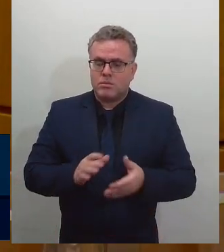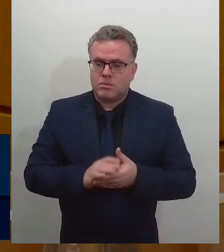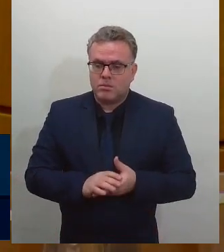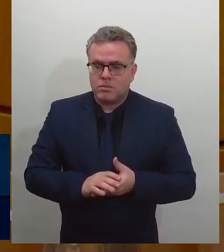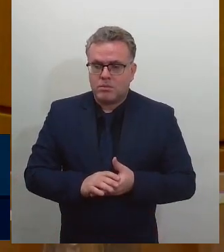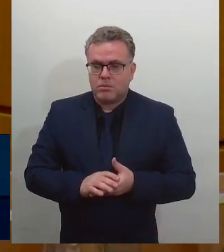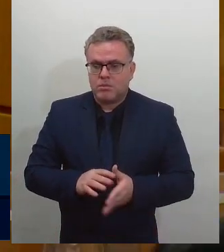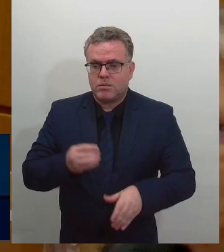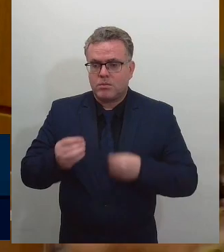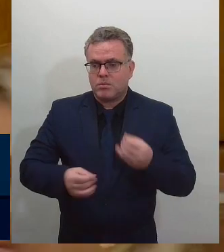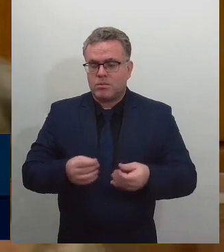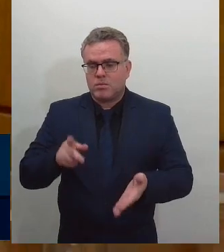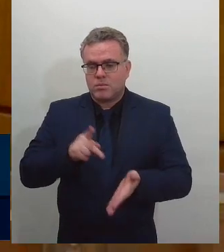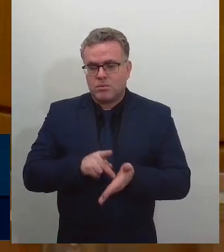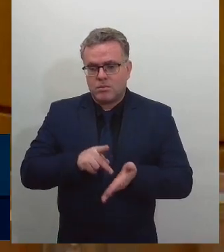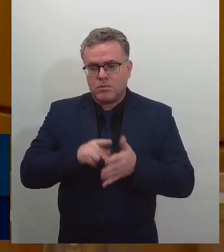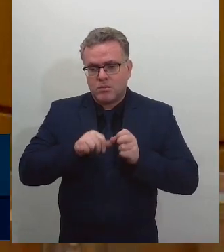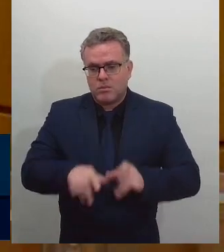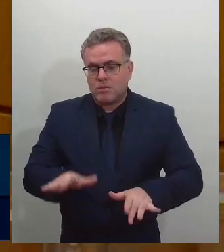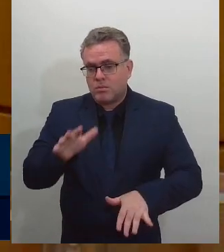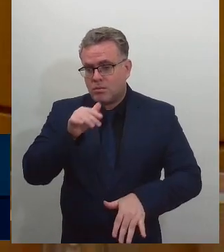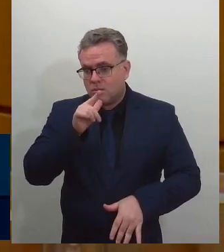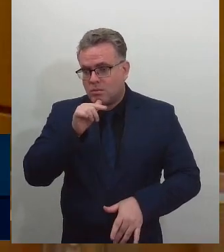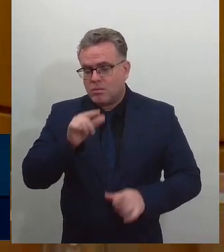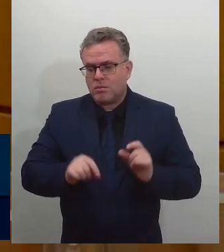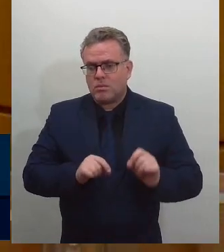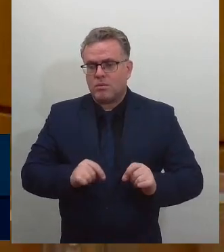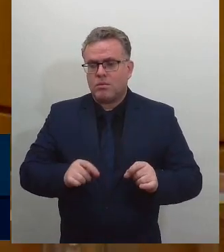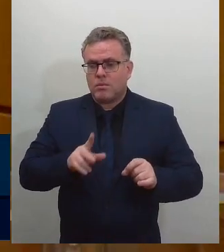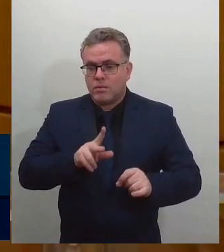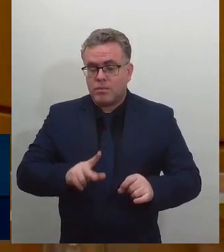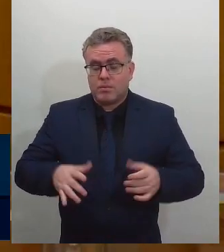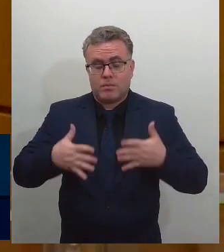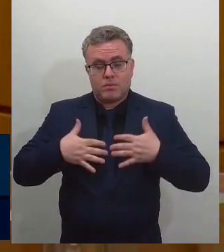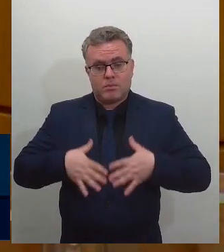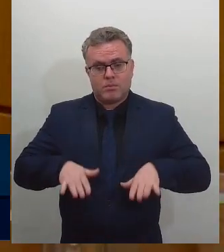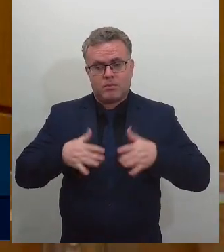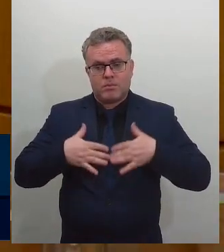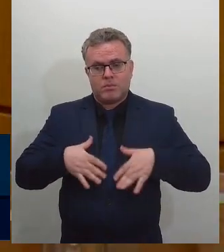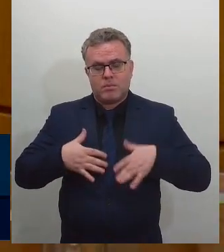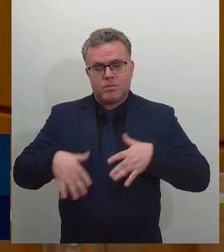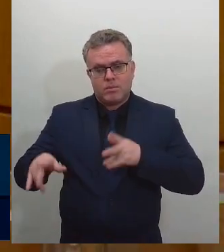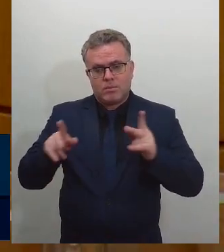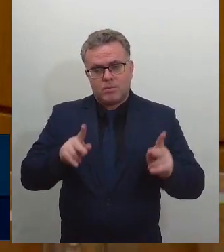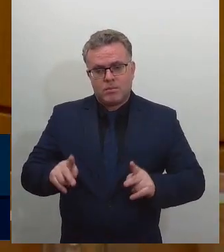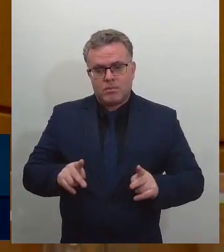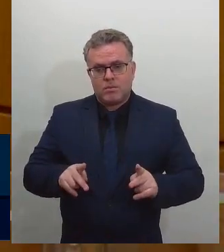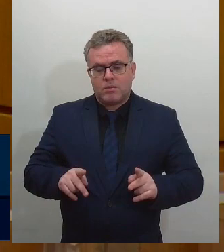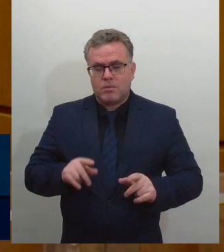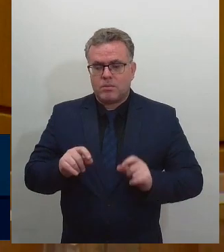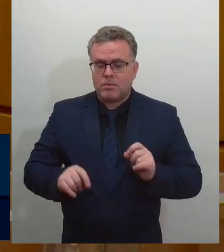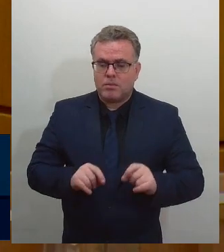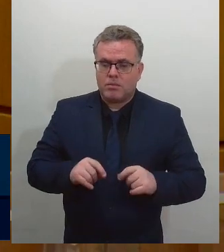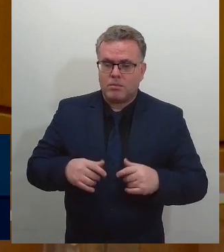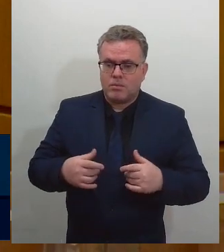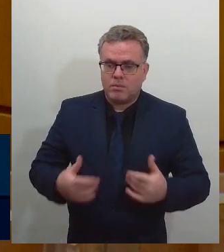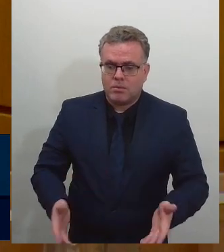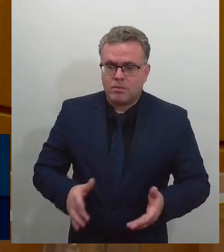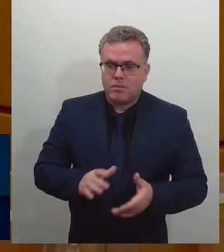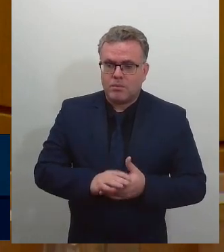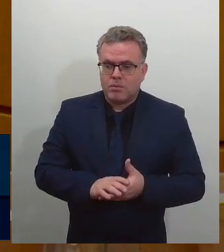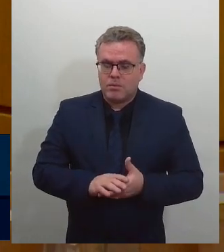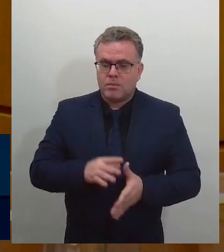água, vai aliviar como um todo, não só o desgaste da DESO, mas também as despesas